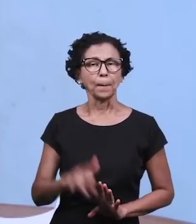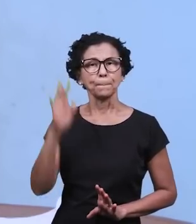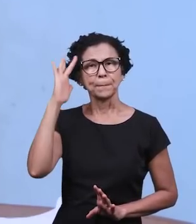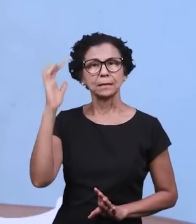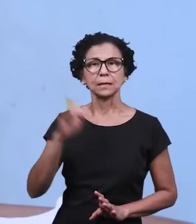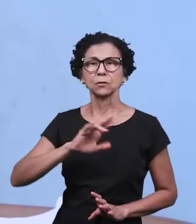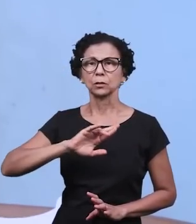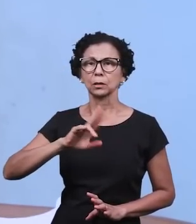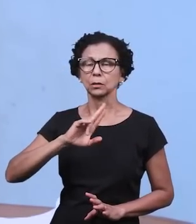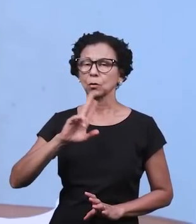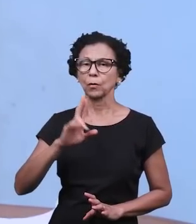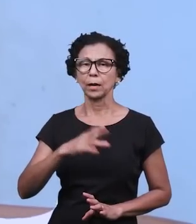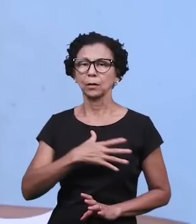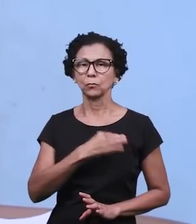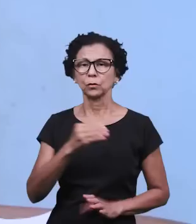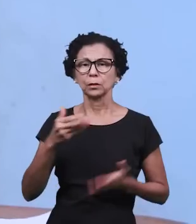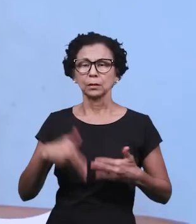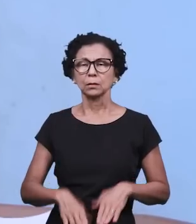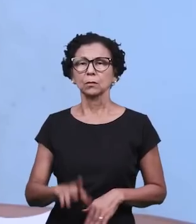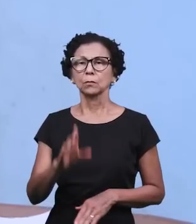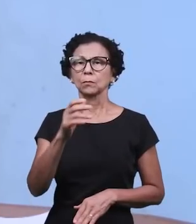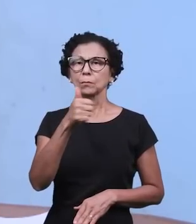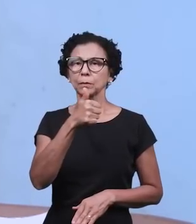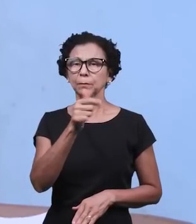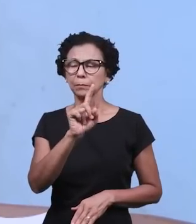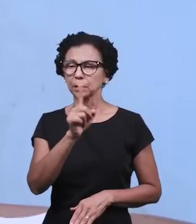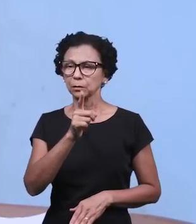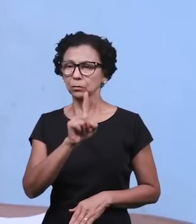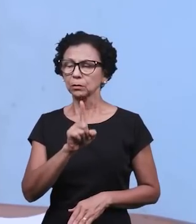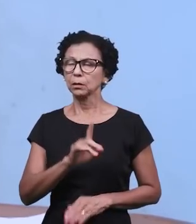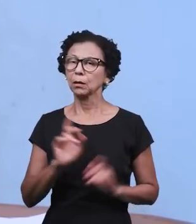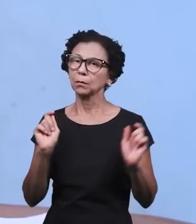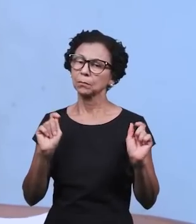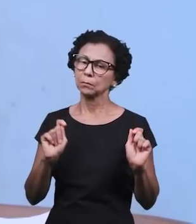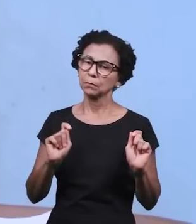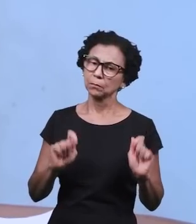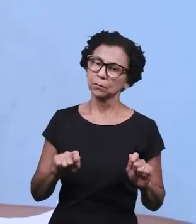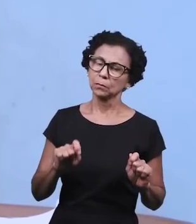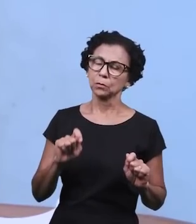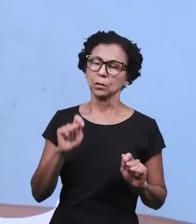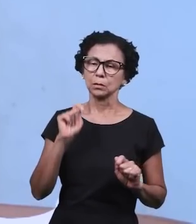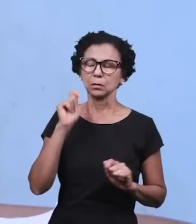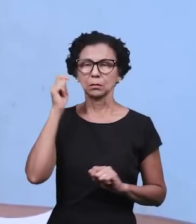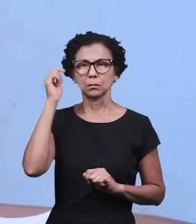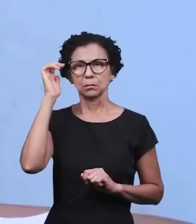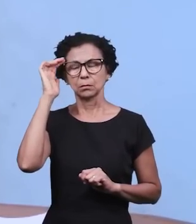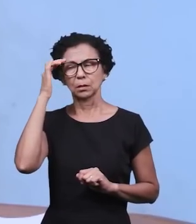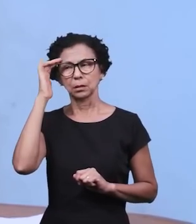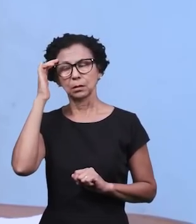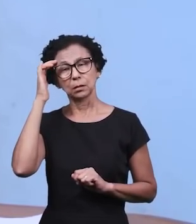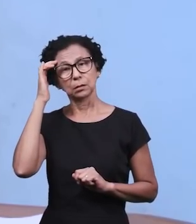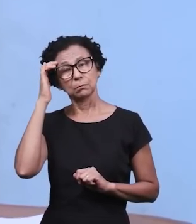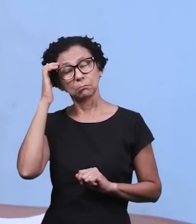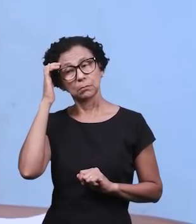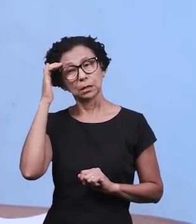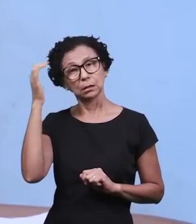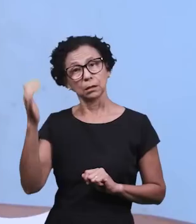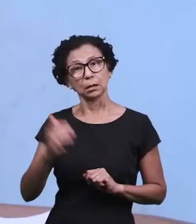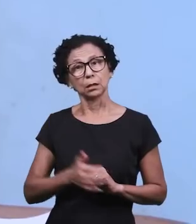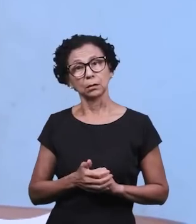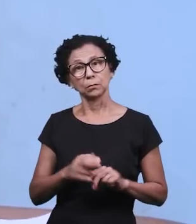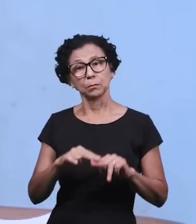texto bíblico em Gênesis 11, 26, está falando de genealogia. Tem hora que a